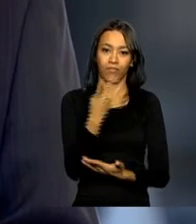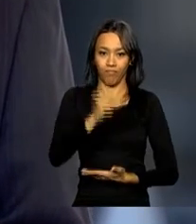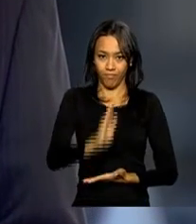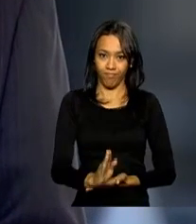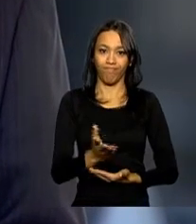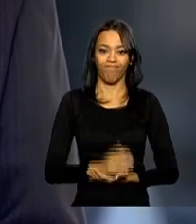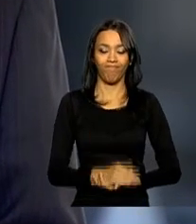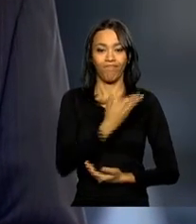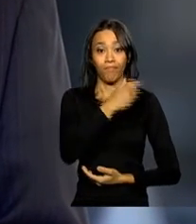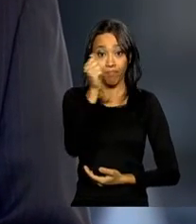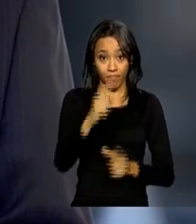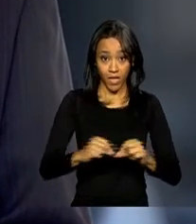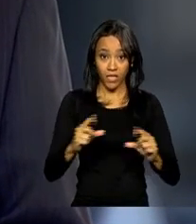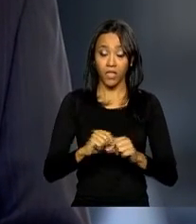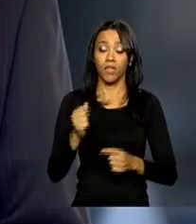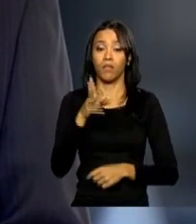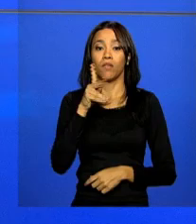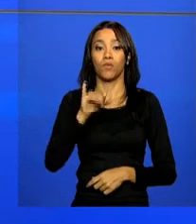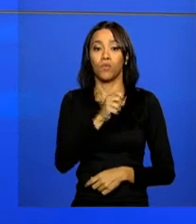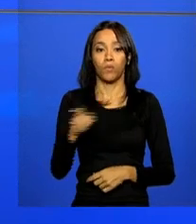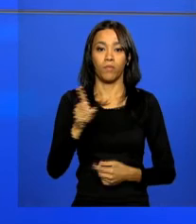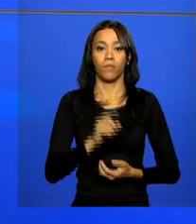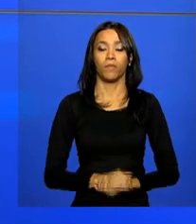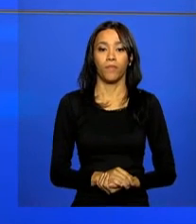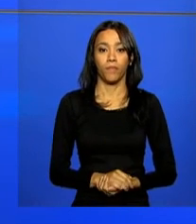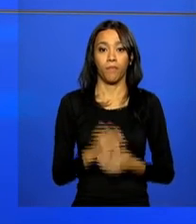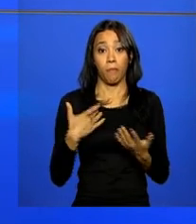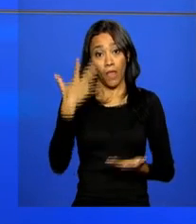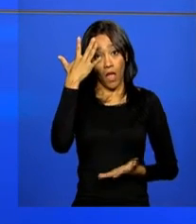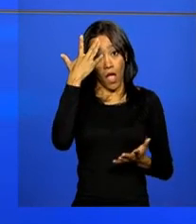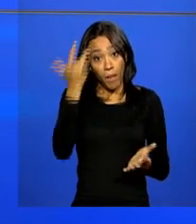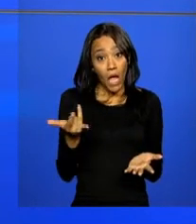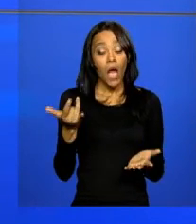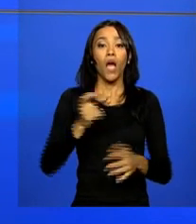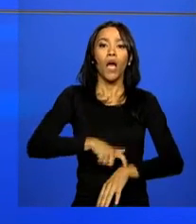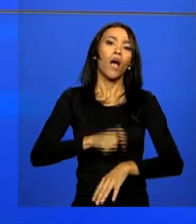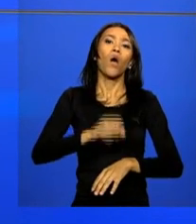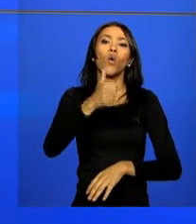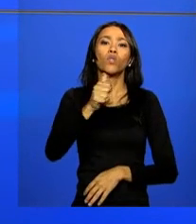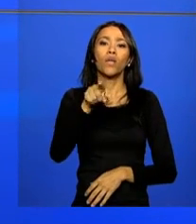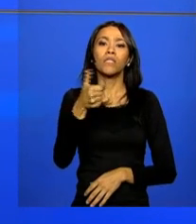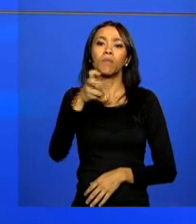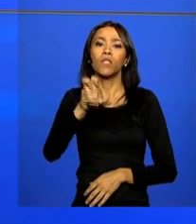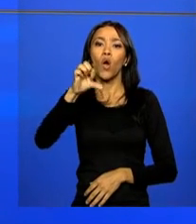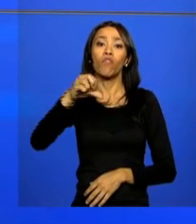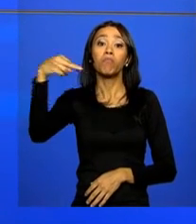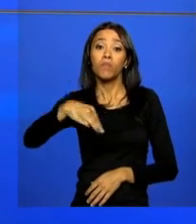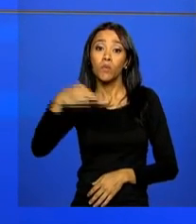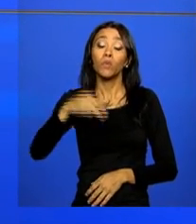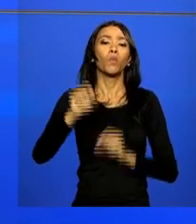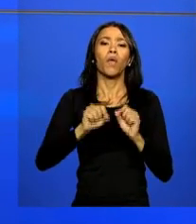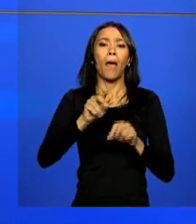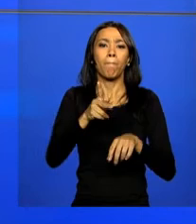de brasília joão pedro neto termina amanhã às 11 horas e 59 minutos o prazo